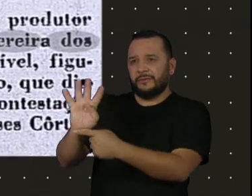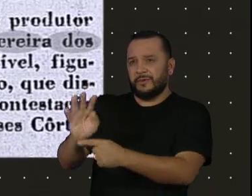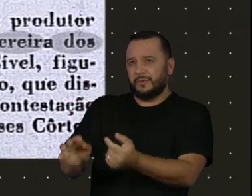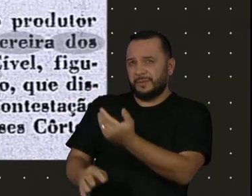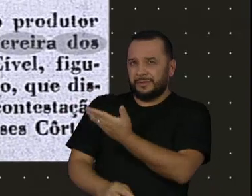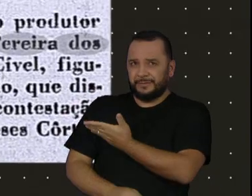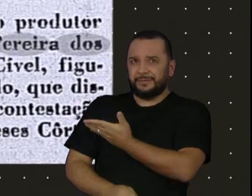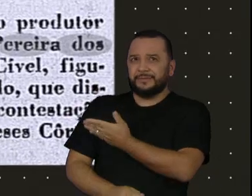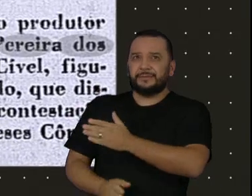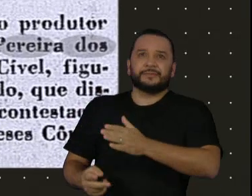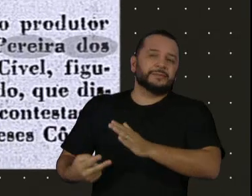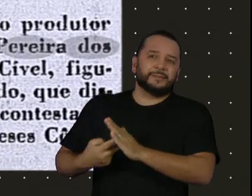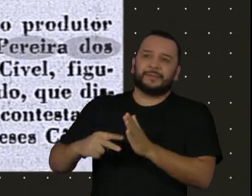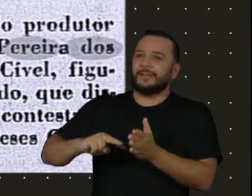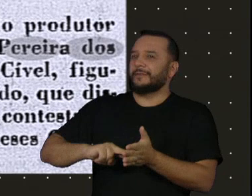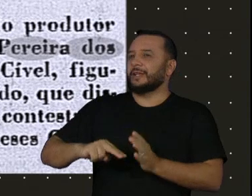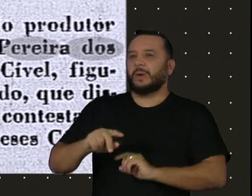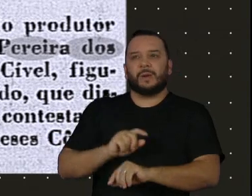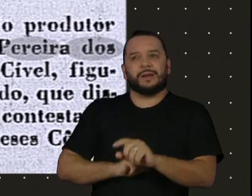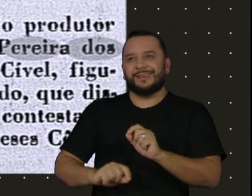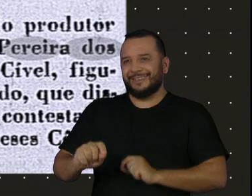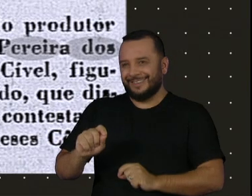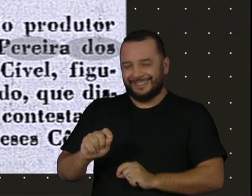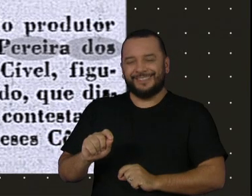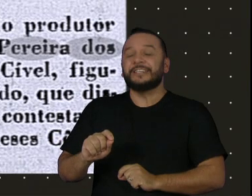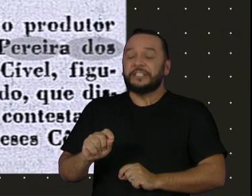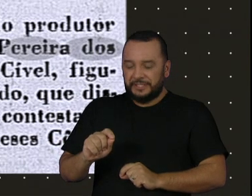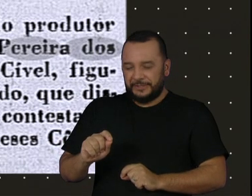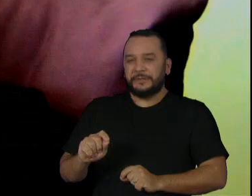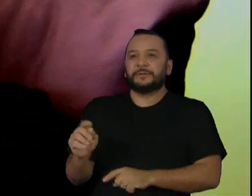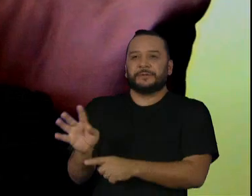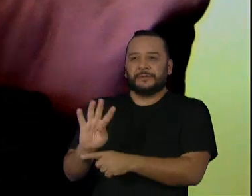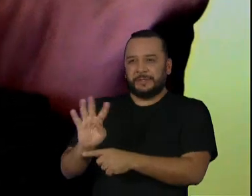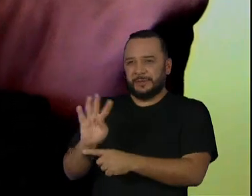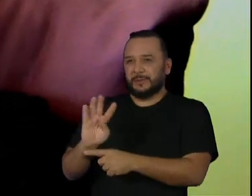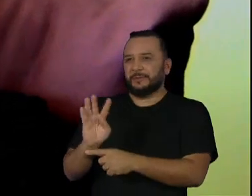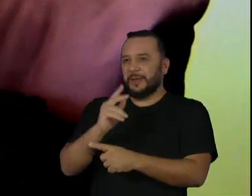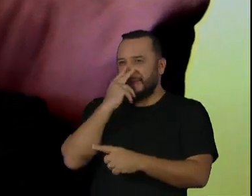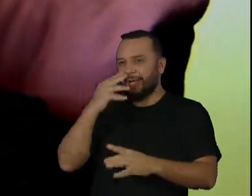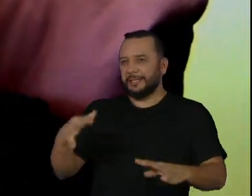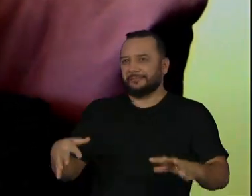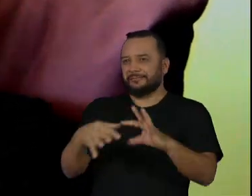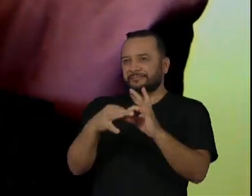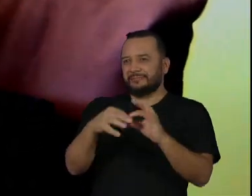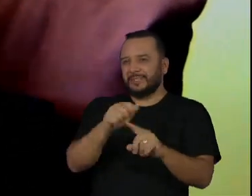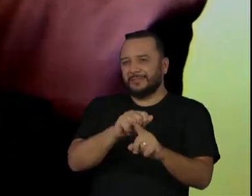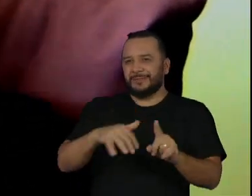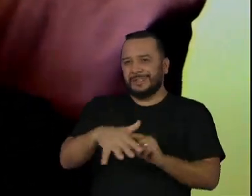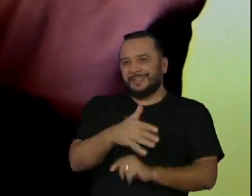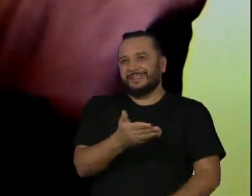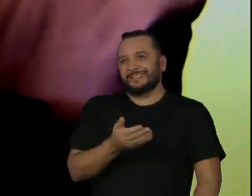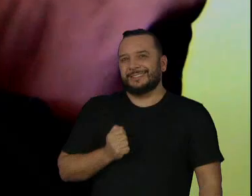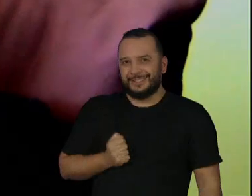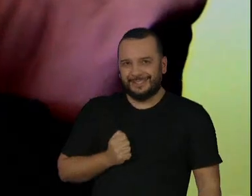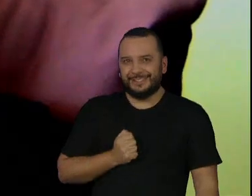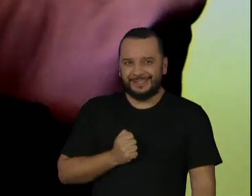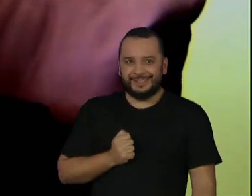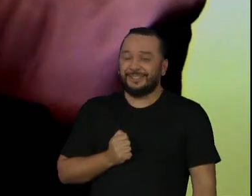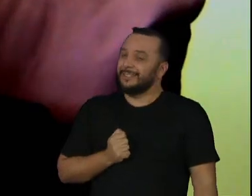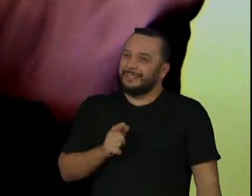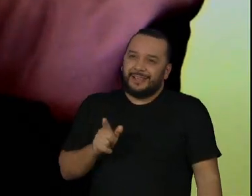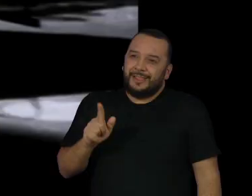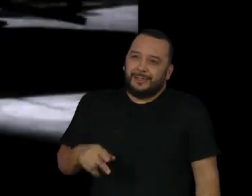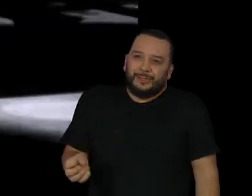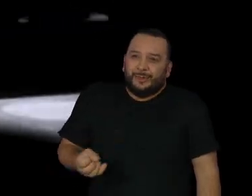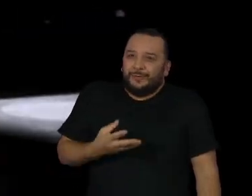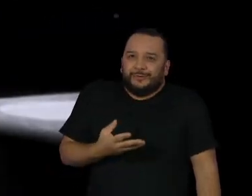Isso significava que esse filme se relacionava com essa sociedade. Isto era absolutamente